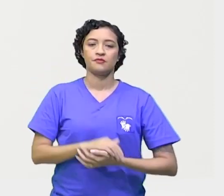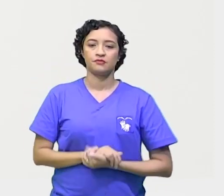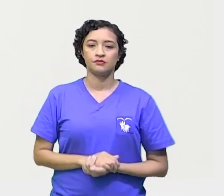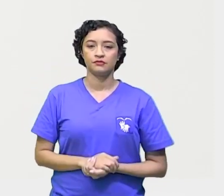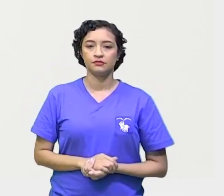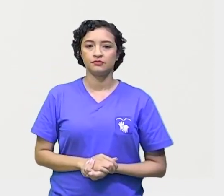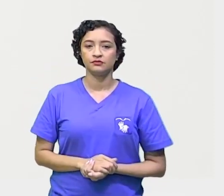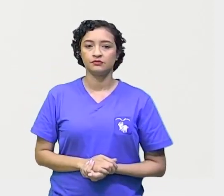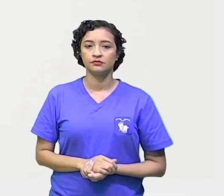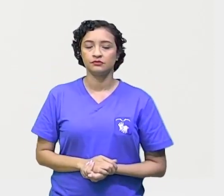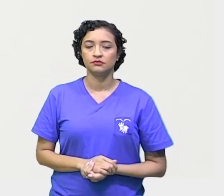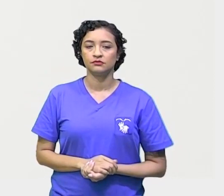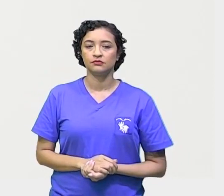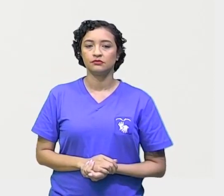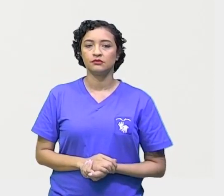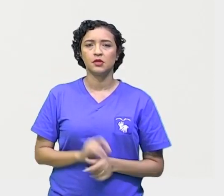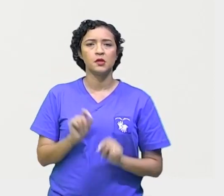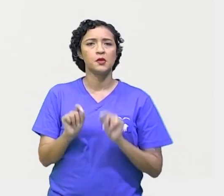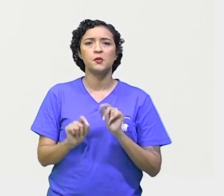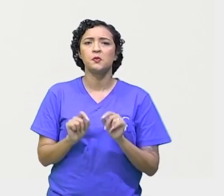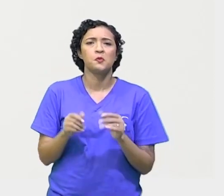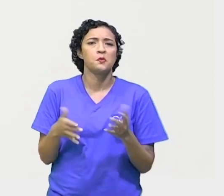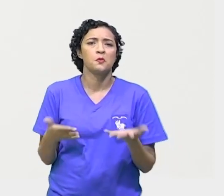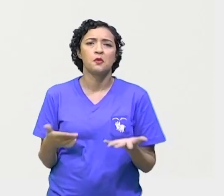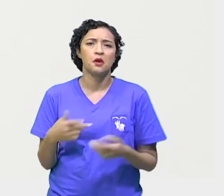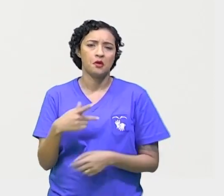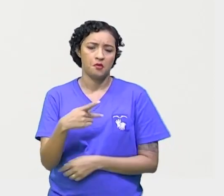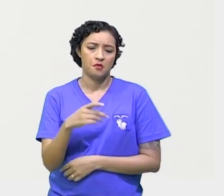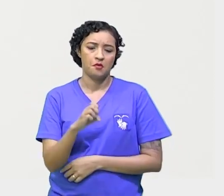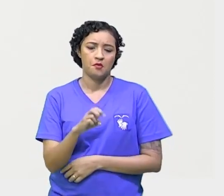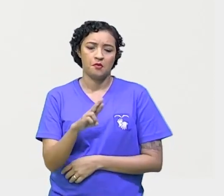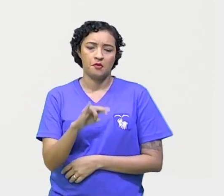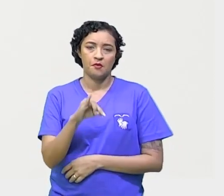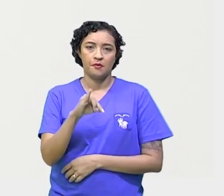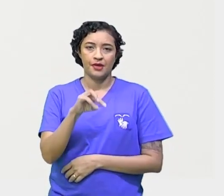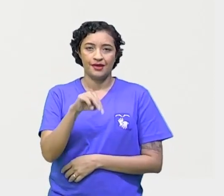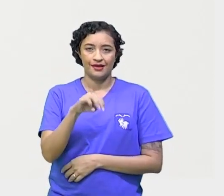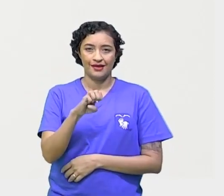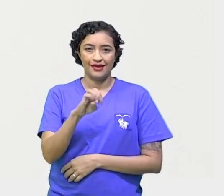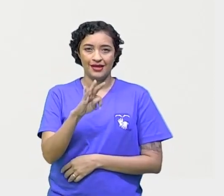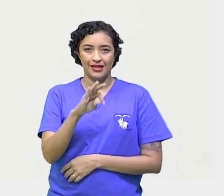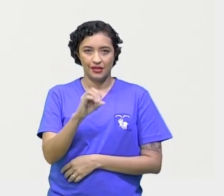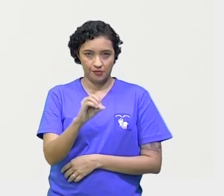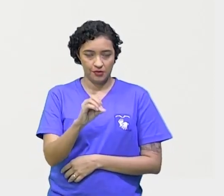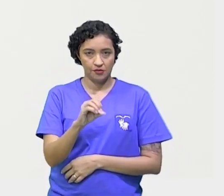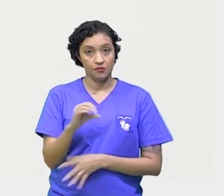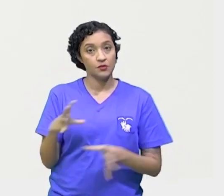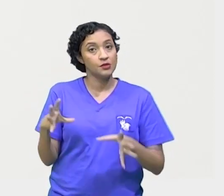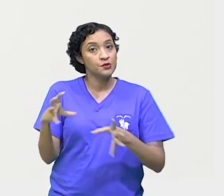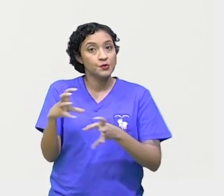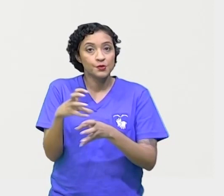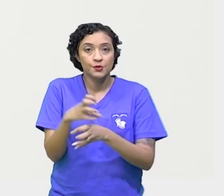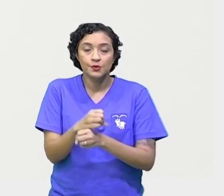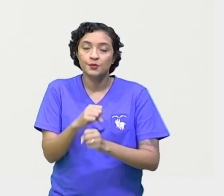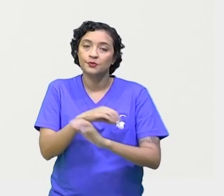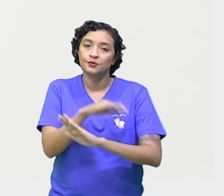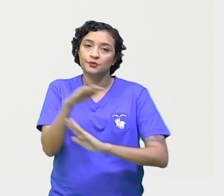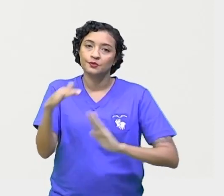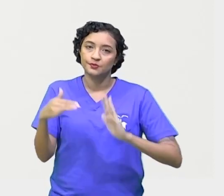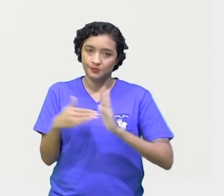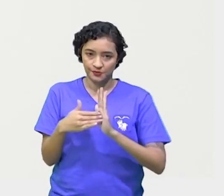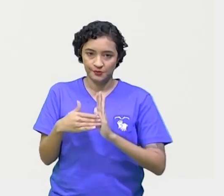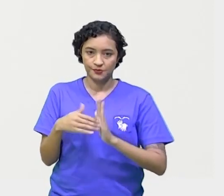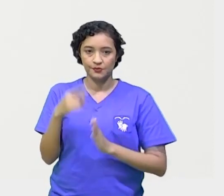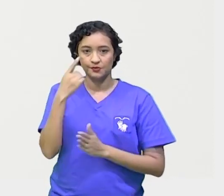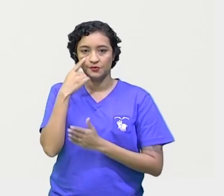metros e quem vai ser o perímetro Professor bom o perímetro vai ser o que a soma de todos esses lados né